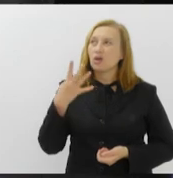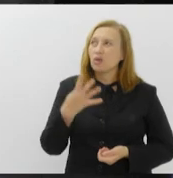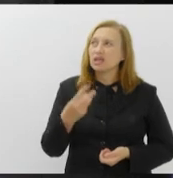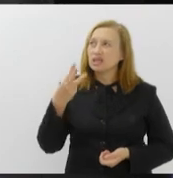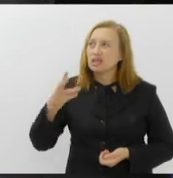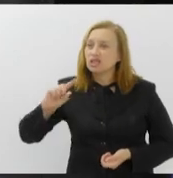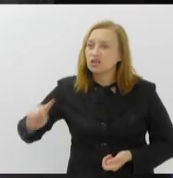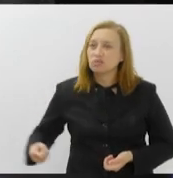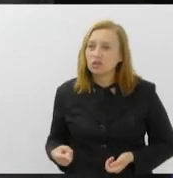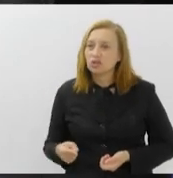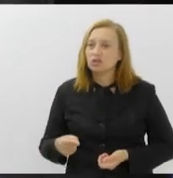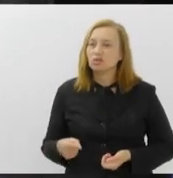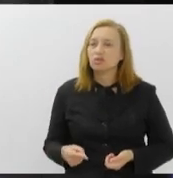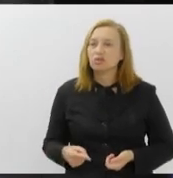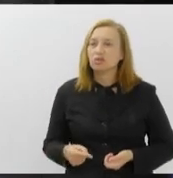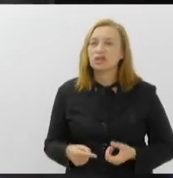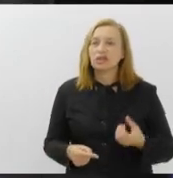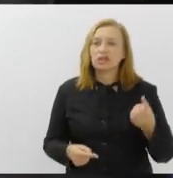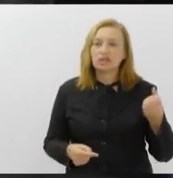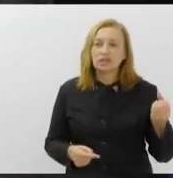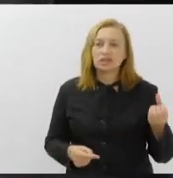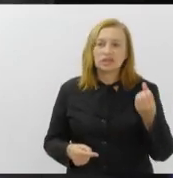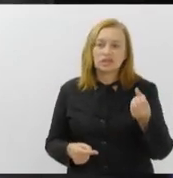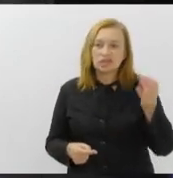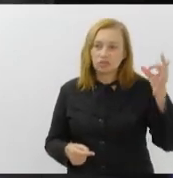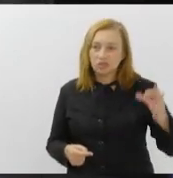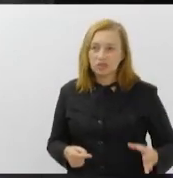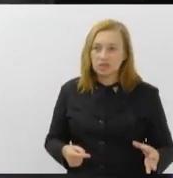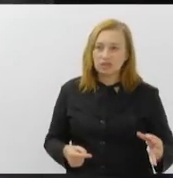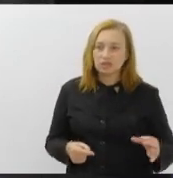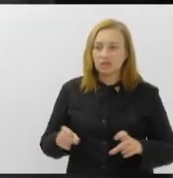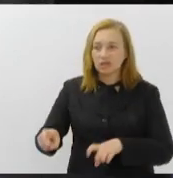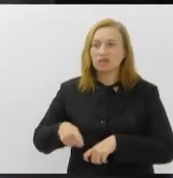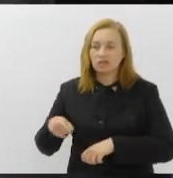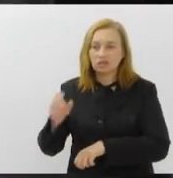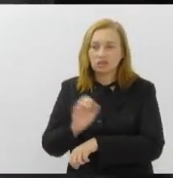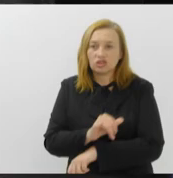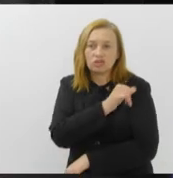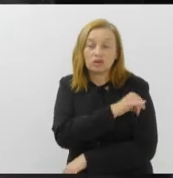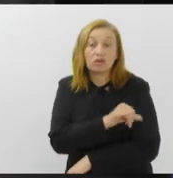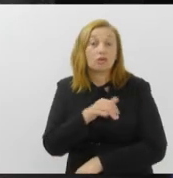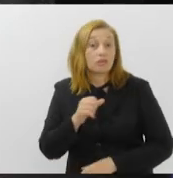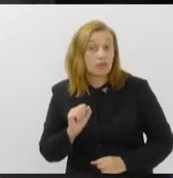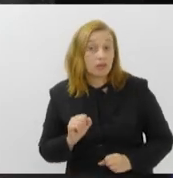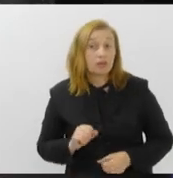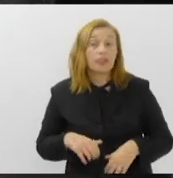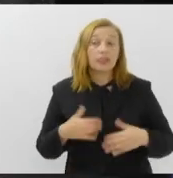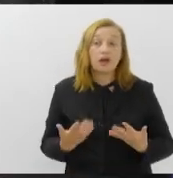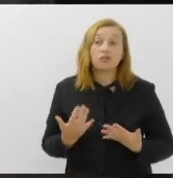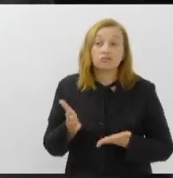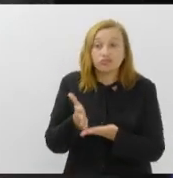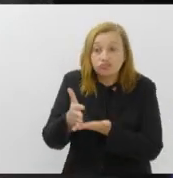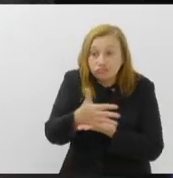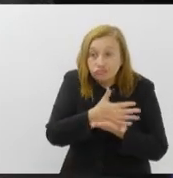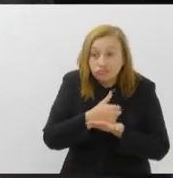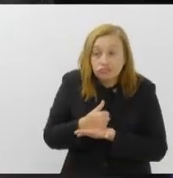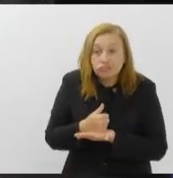43.600, representam cerca de 66% da agricultura do estado do Rio. Tá? Então, é um dado que esse ano a gente